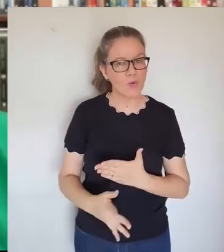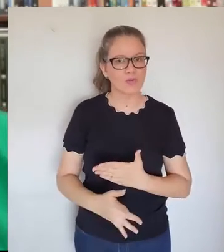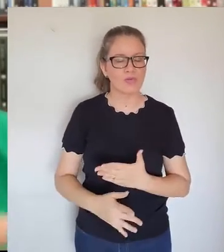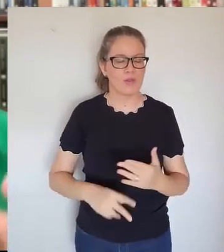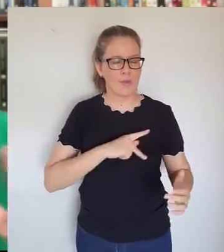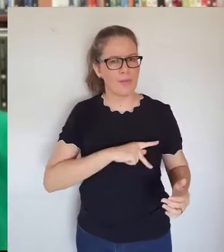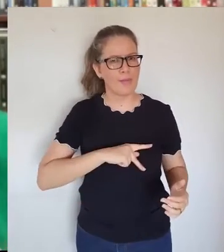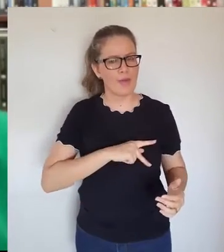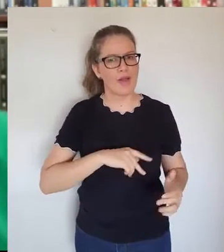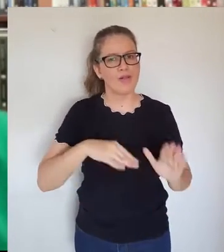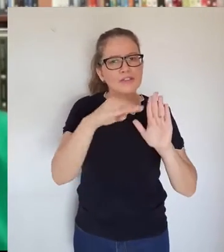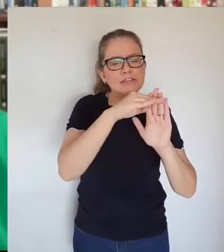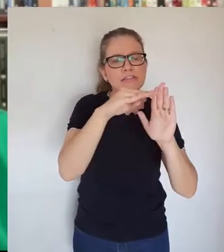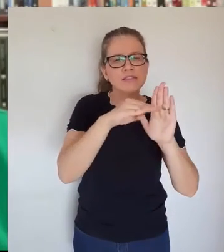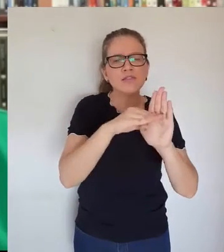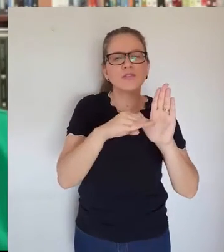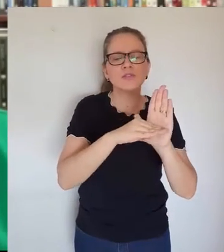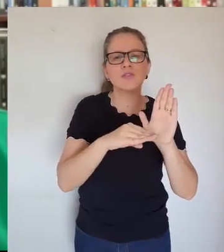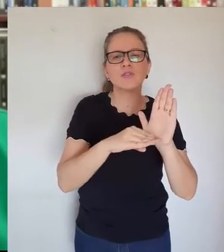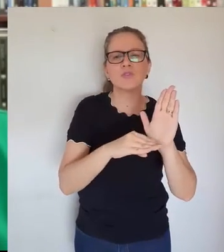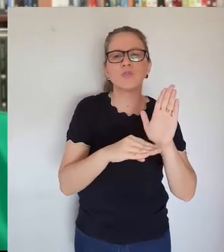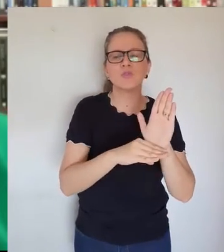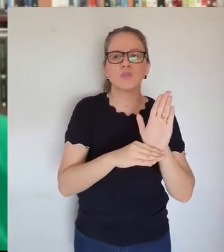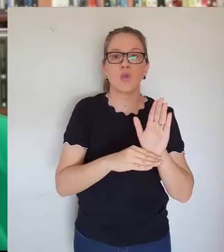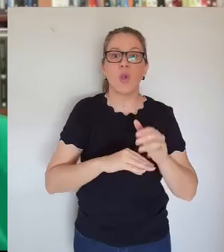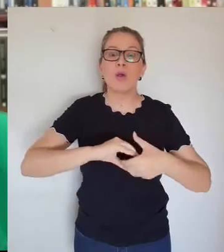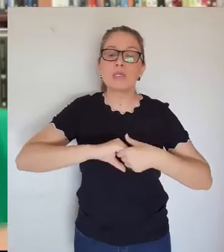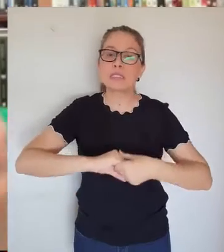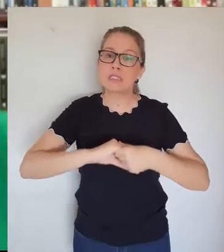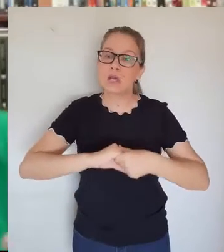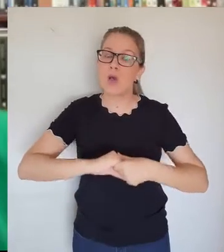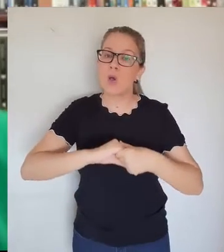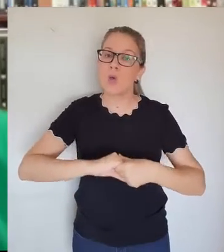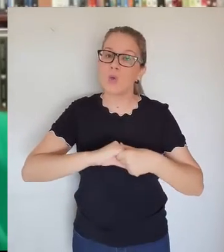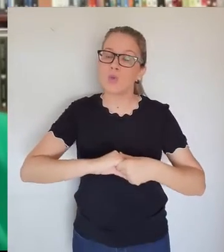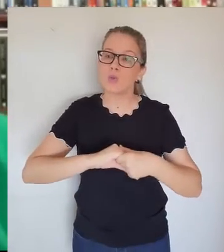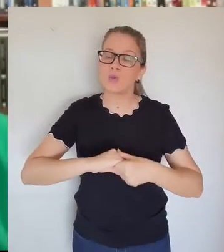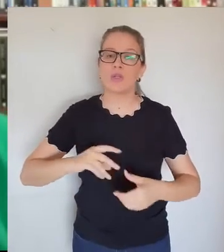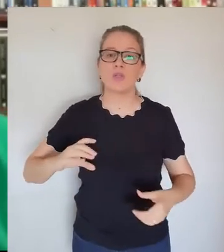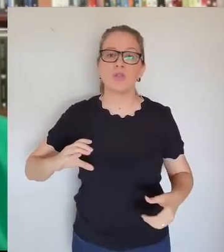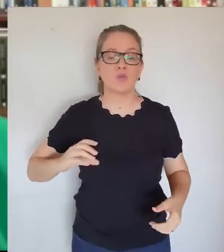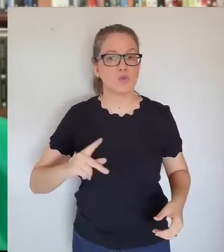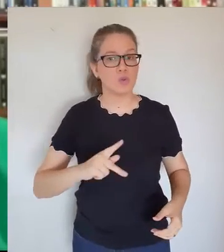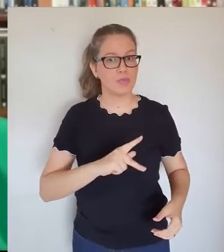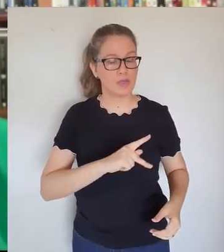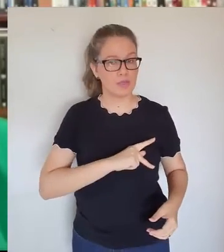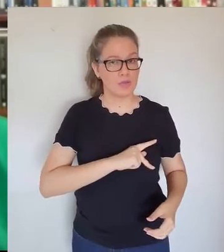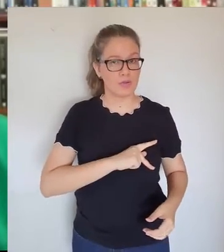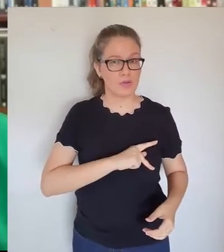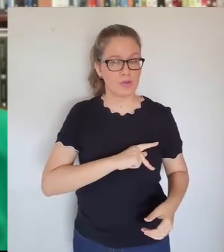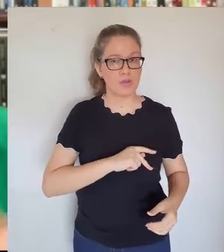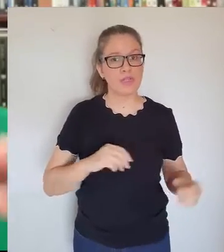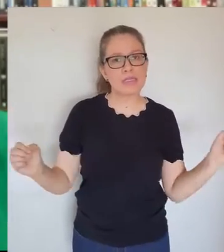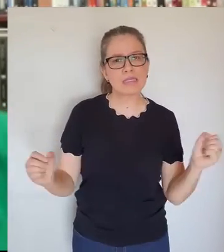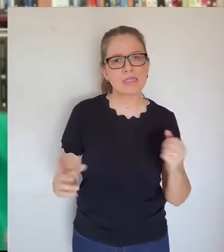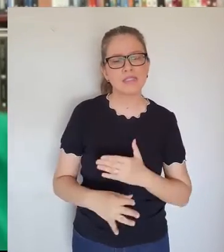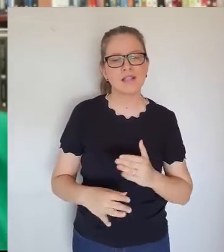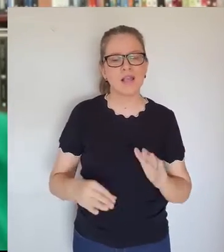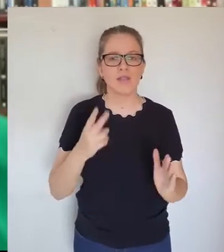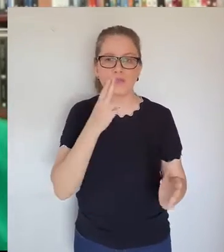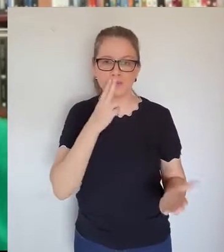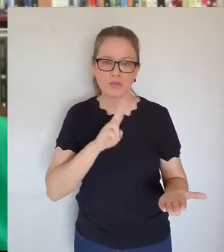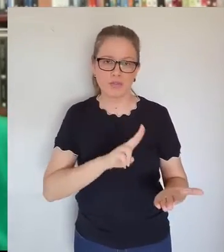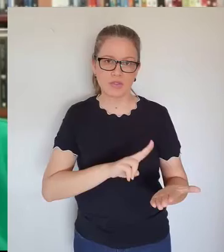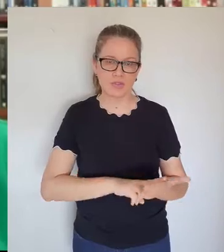então faz várias considerações, ele cumprimenta os seus cooperadores e encerra